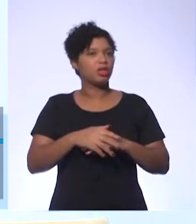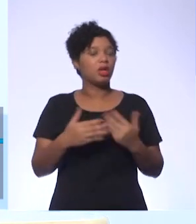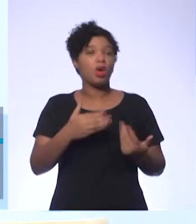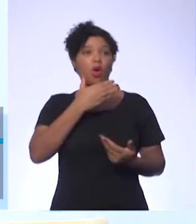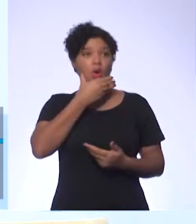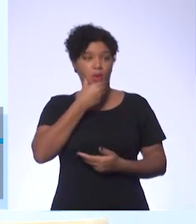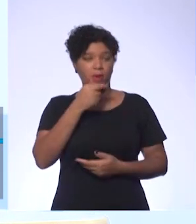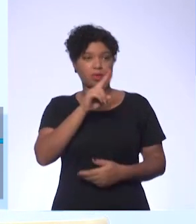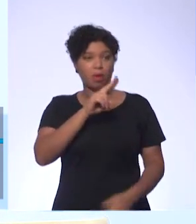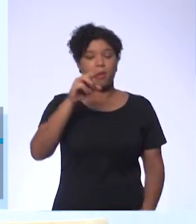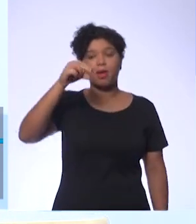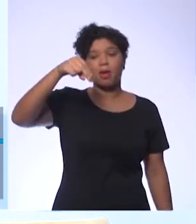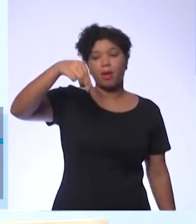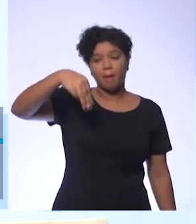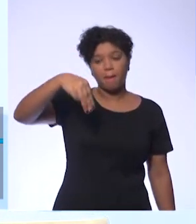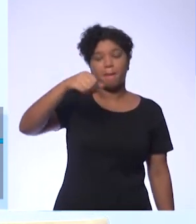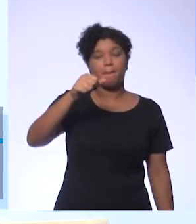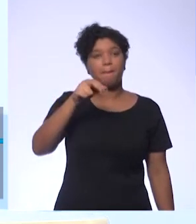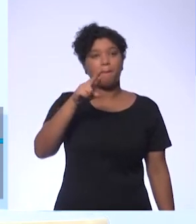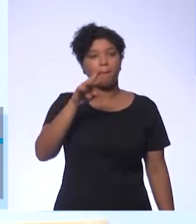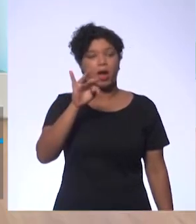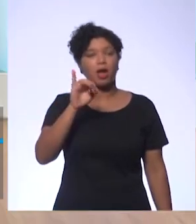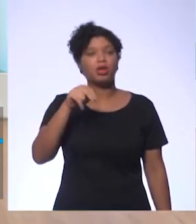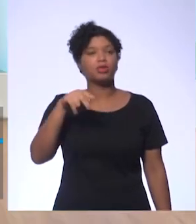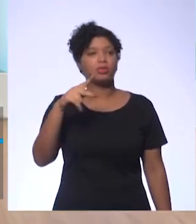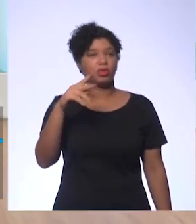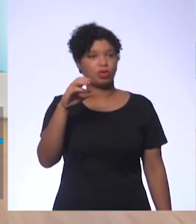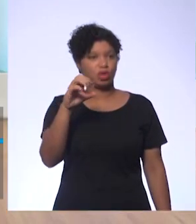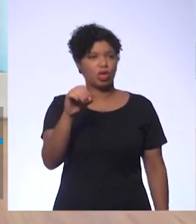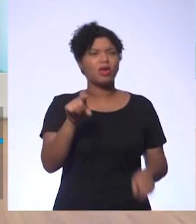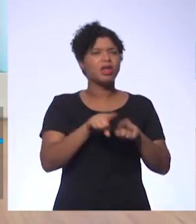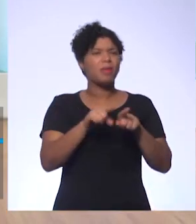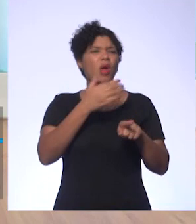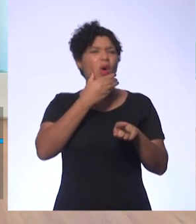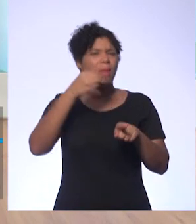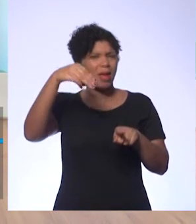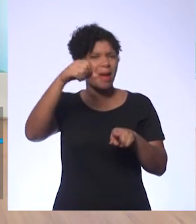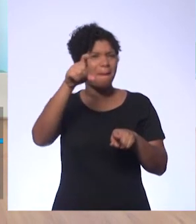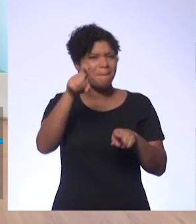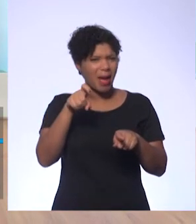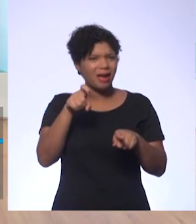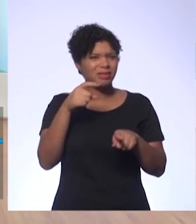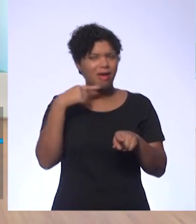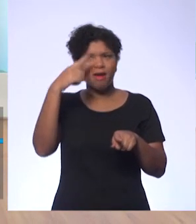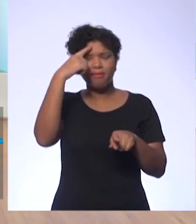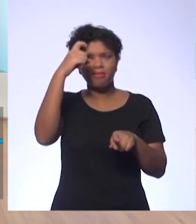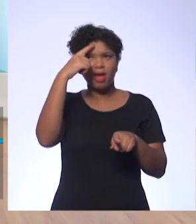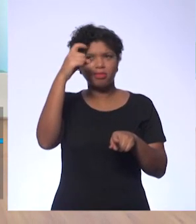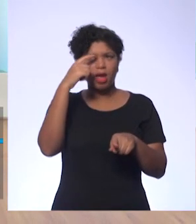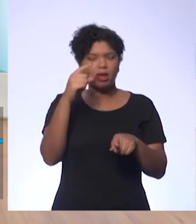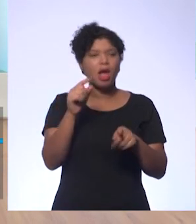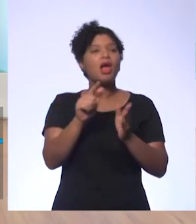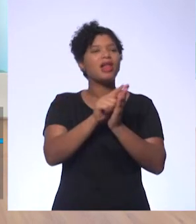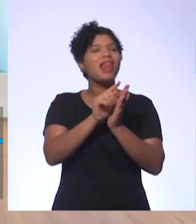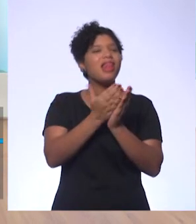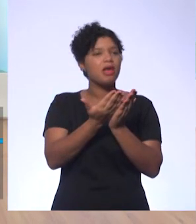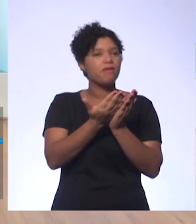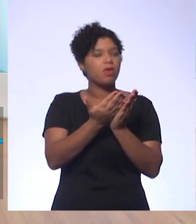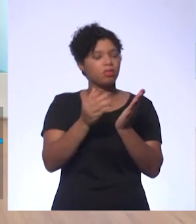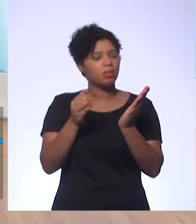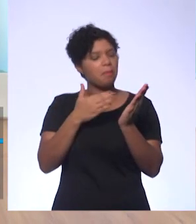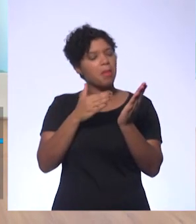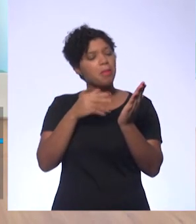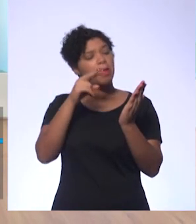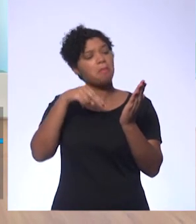Martinho Lutero discutiu e que o Max Weber escreveu aquela obra, né, A Ética Protestante, o Espírito Capitalista, a